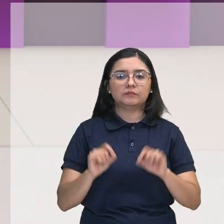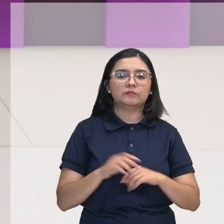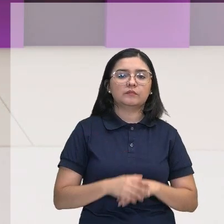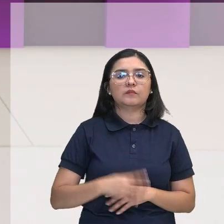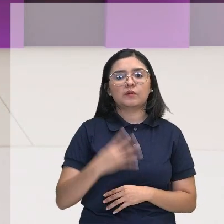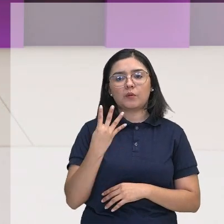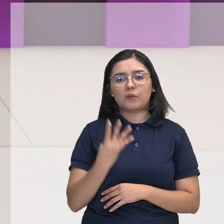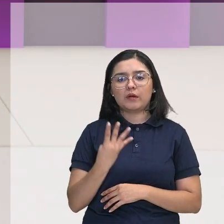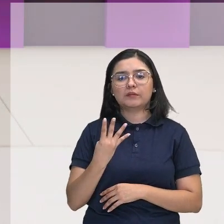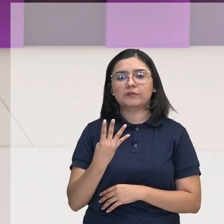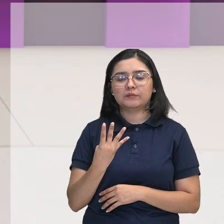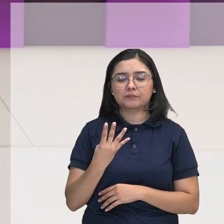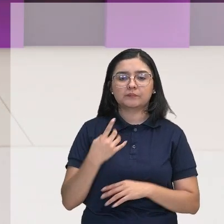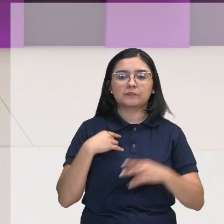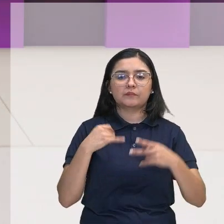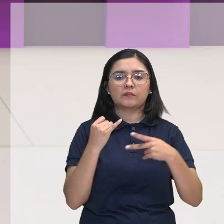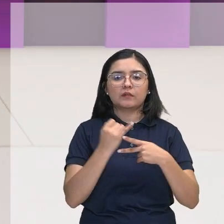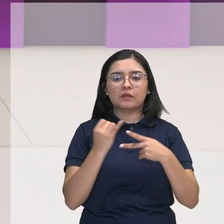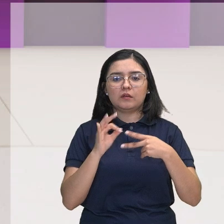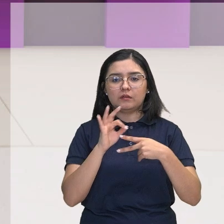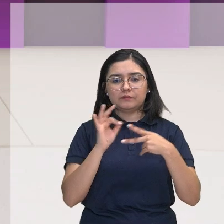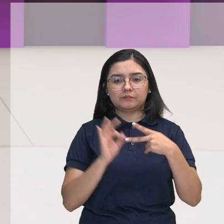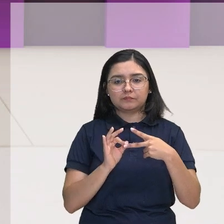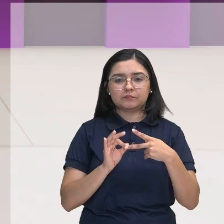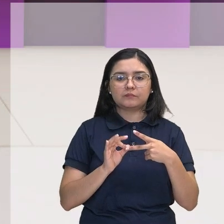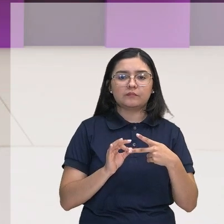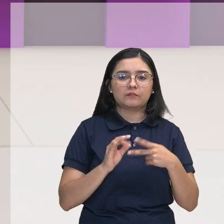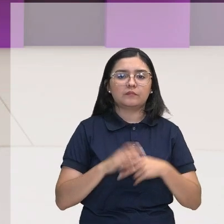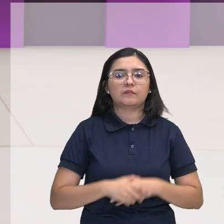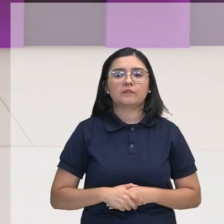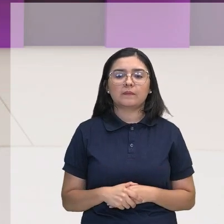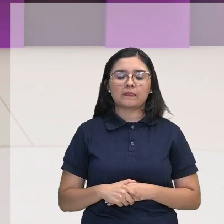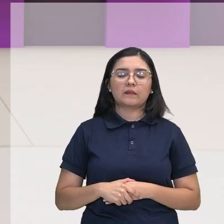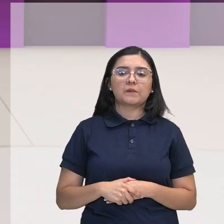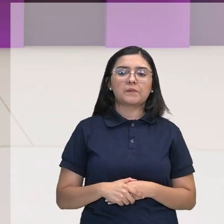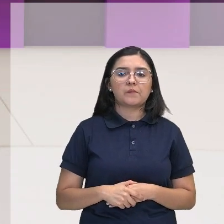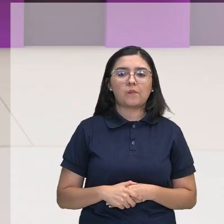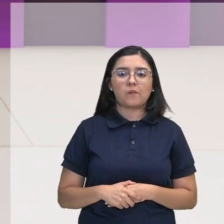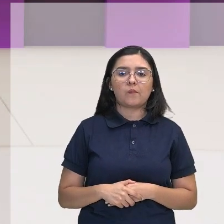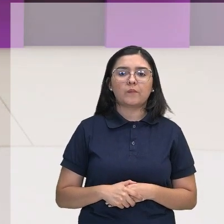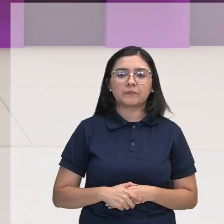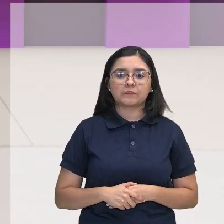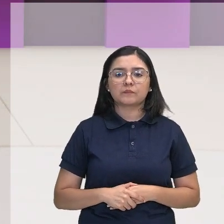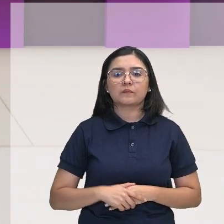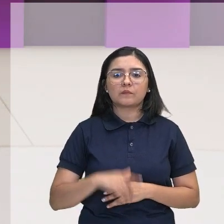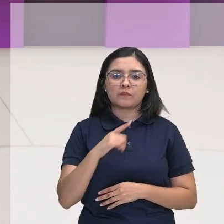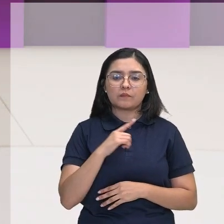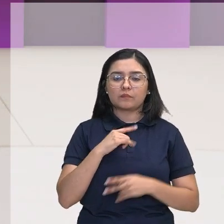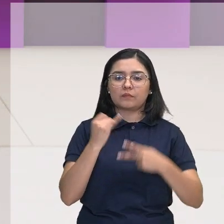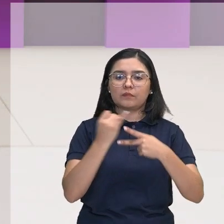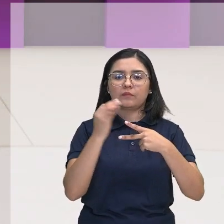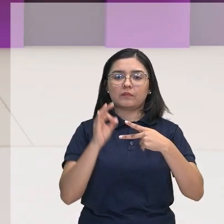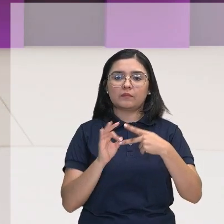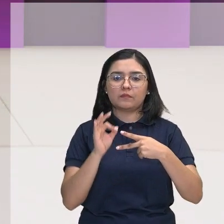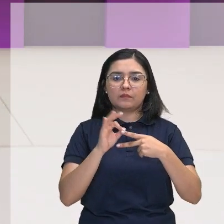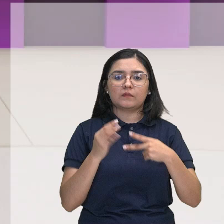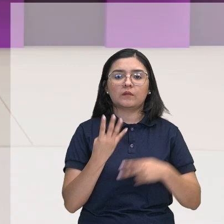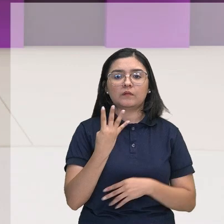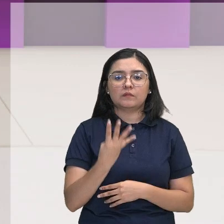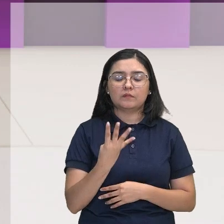lados, polígono regular de 4 lados é o nosso quadrado. O nosso polígono de 4 lados é